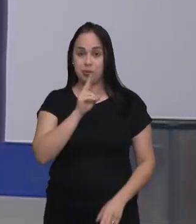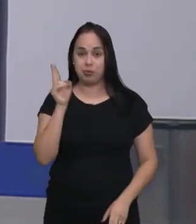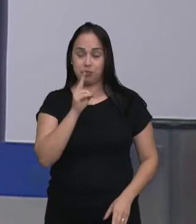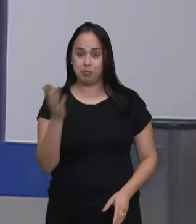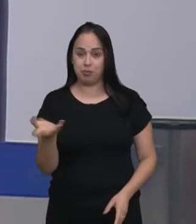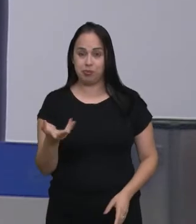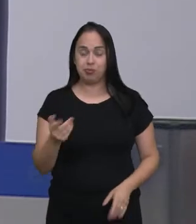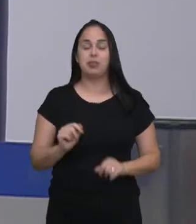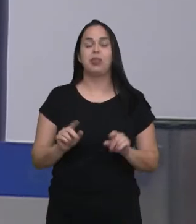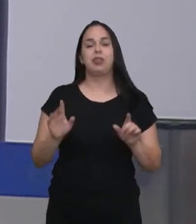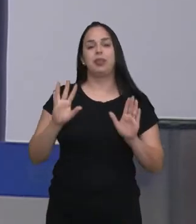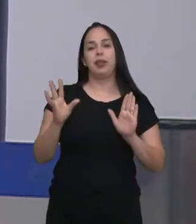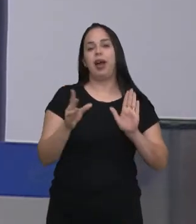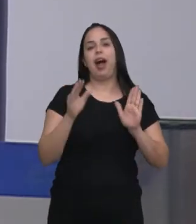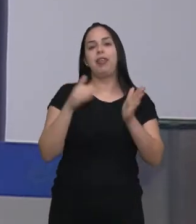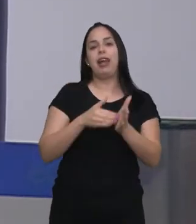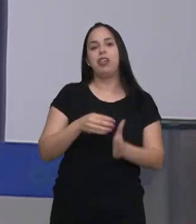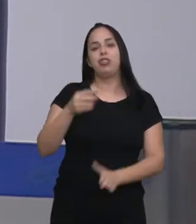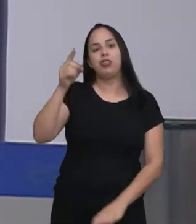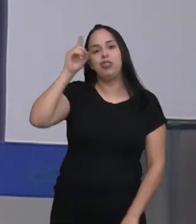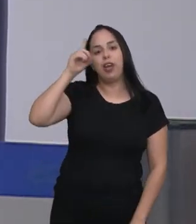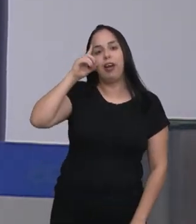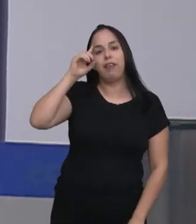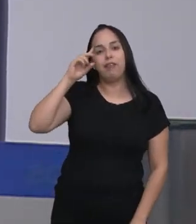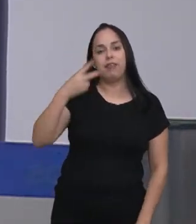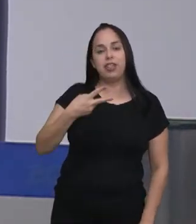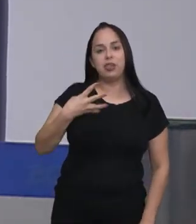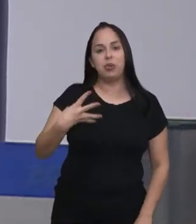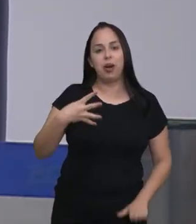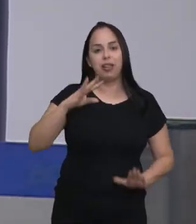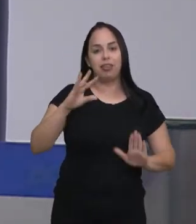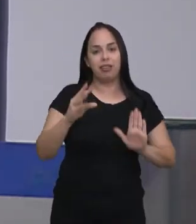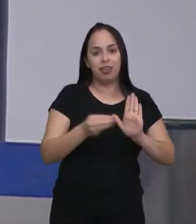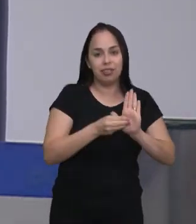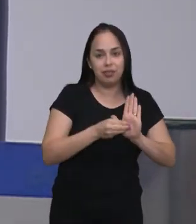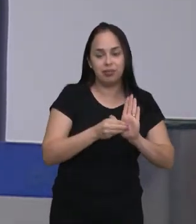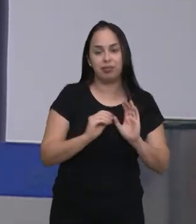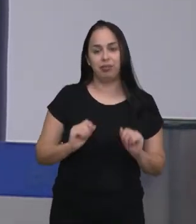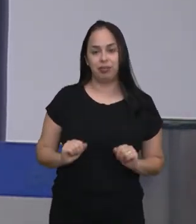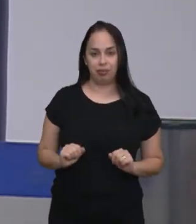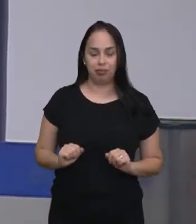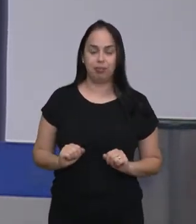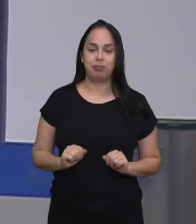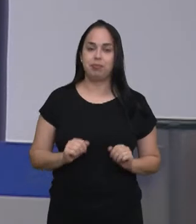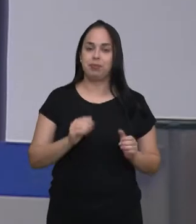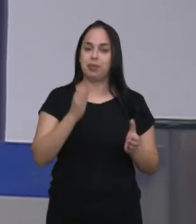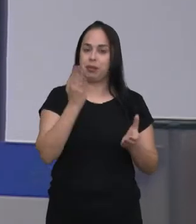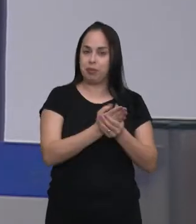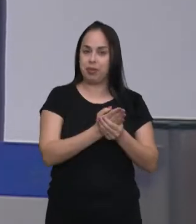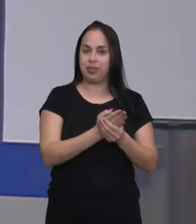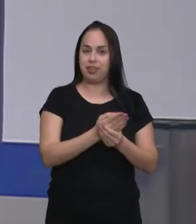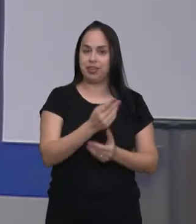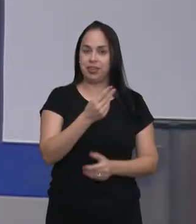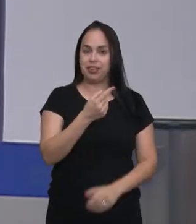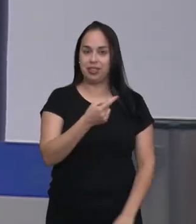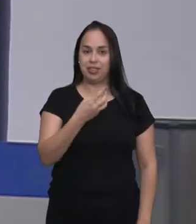emendas, 24 de fevereiro de 2022. Processo número